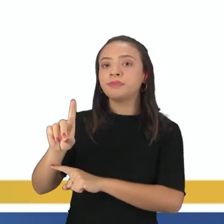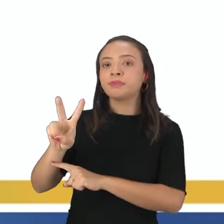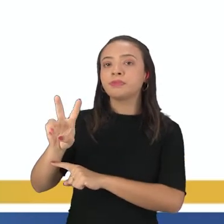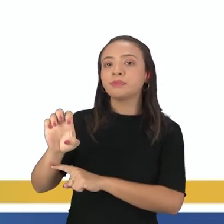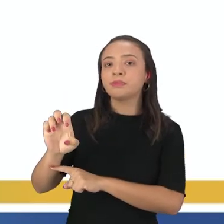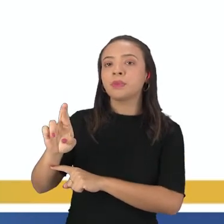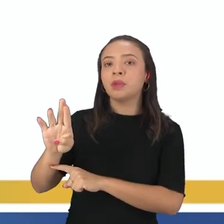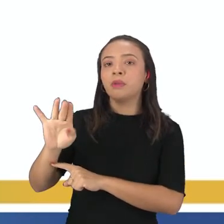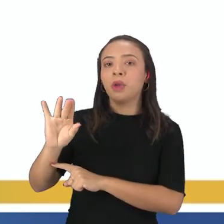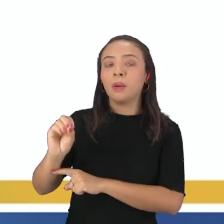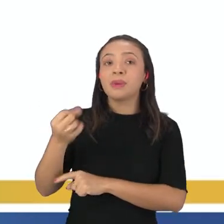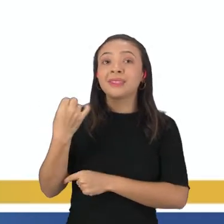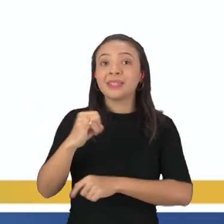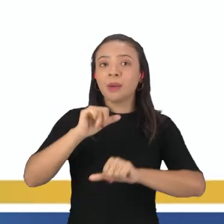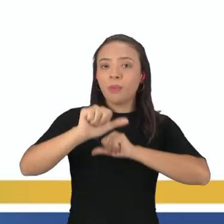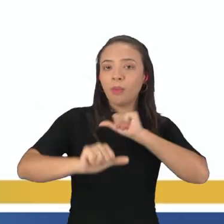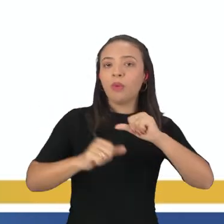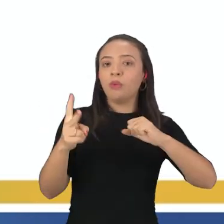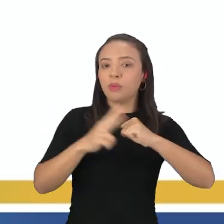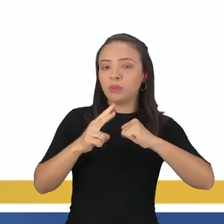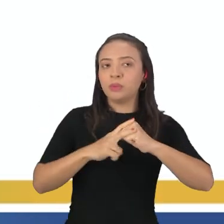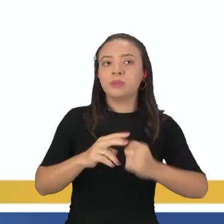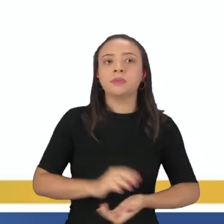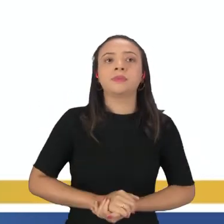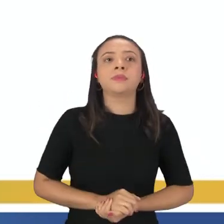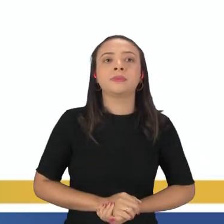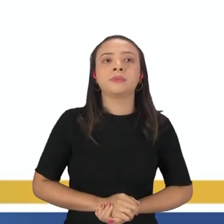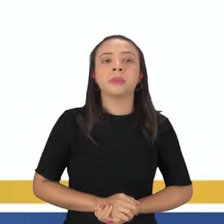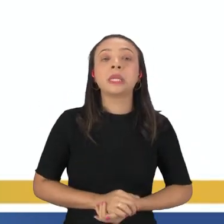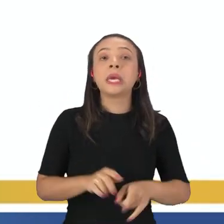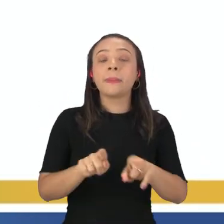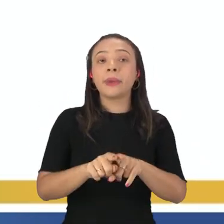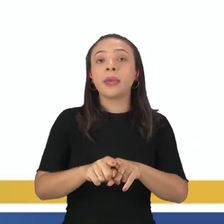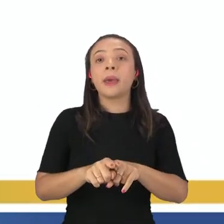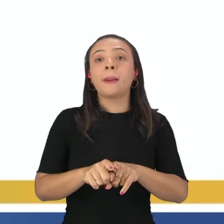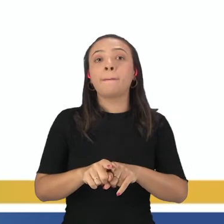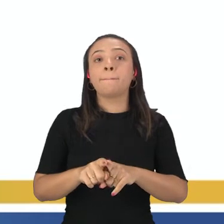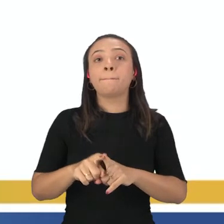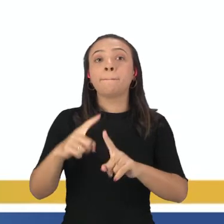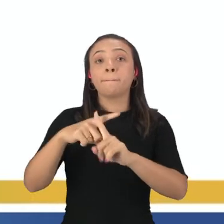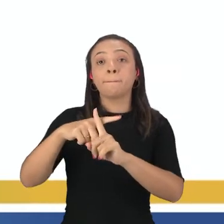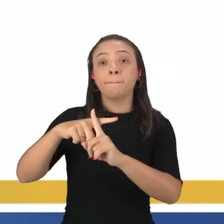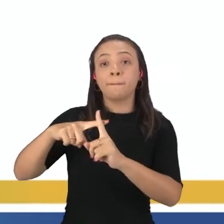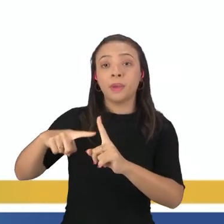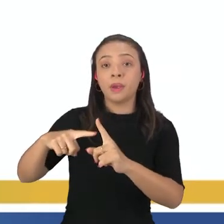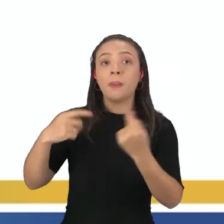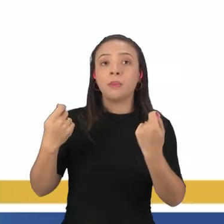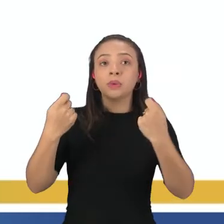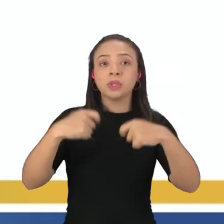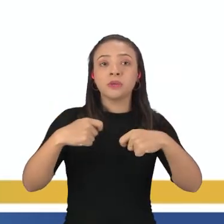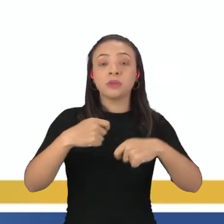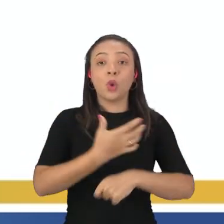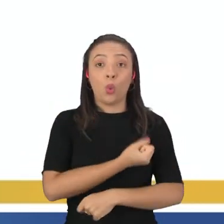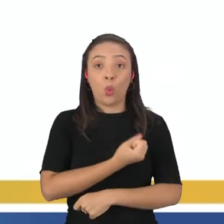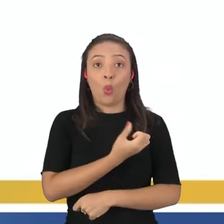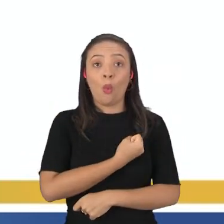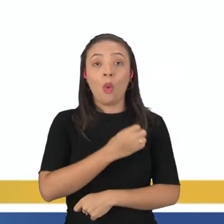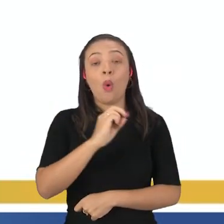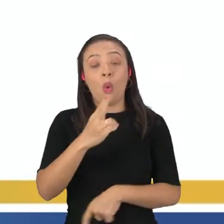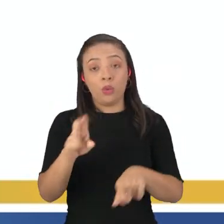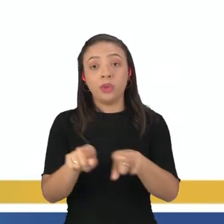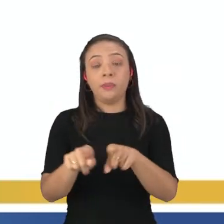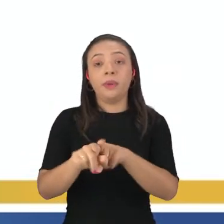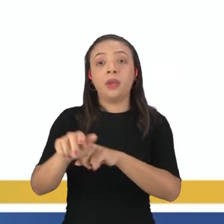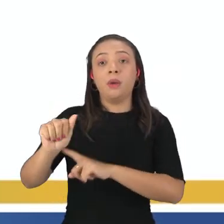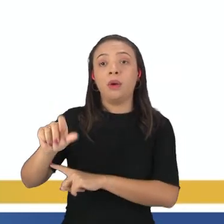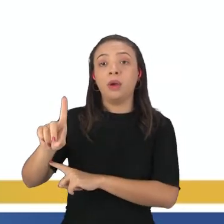quando modificarem o verbo. Beleza? Meio, pode exercer o papel de numeral ou